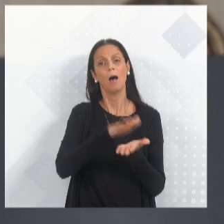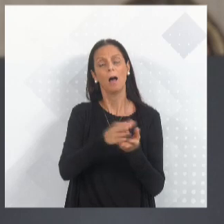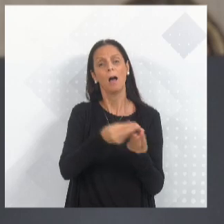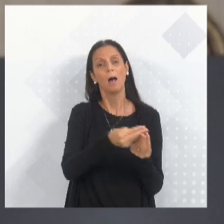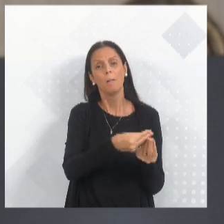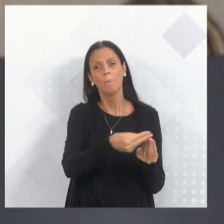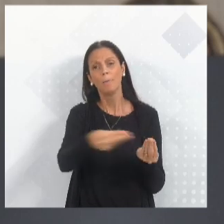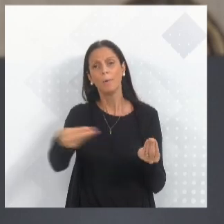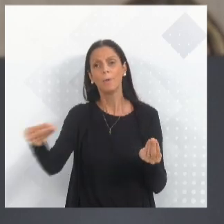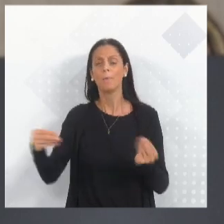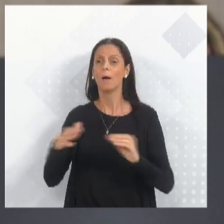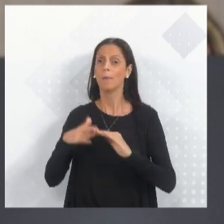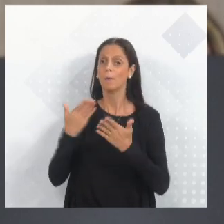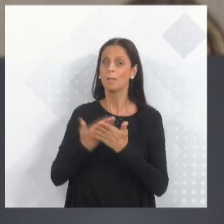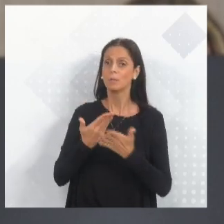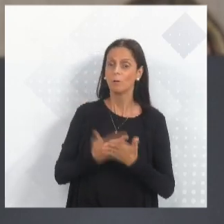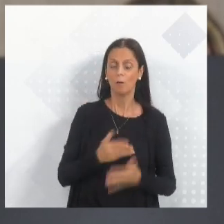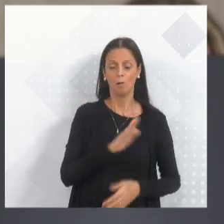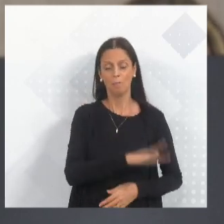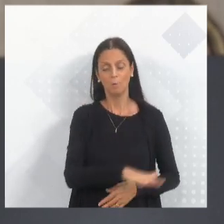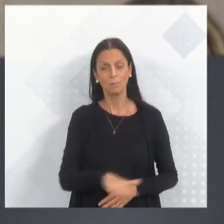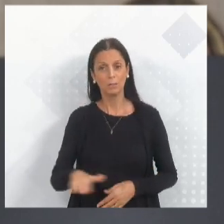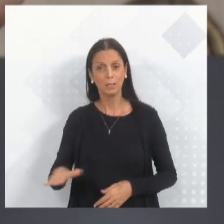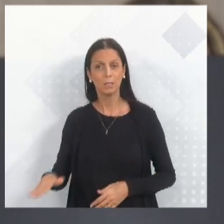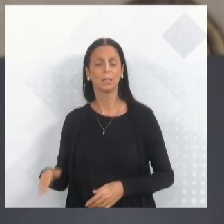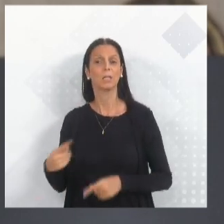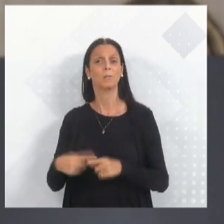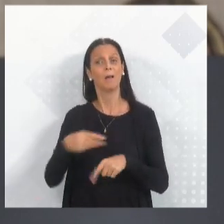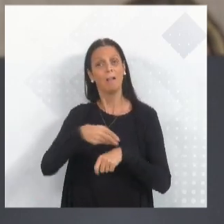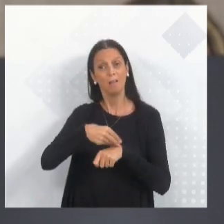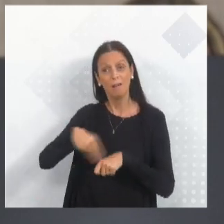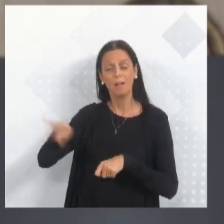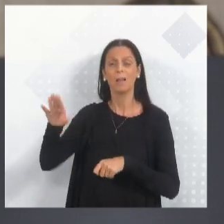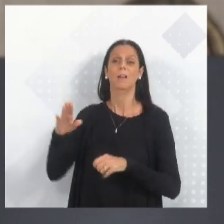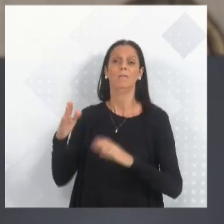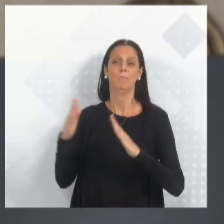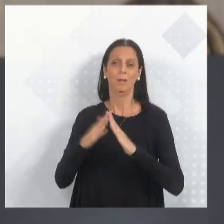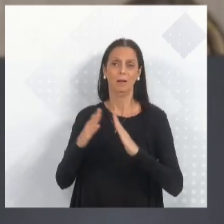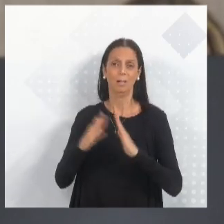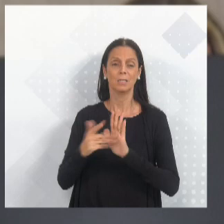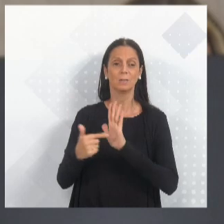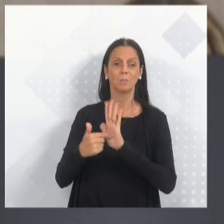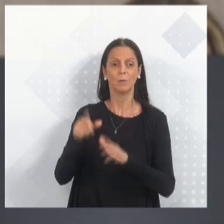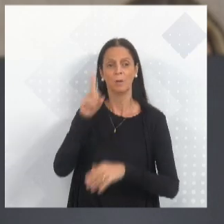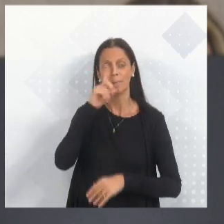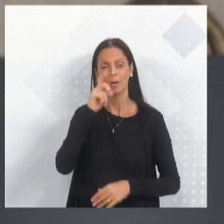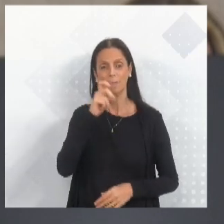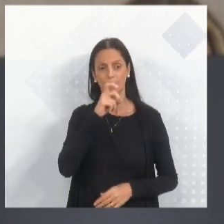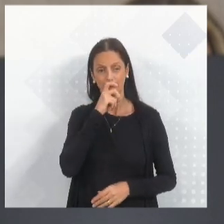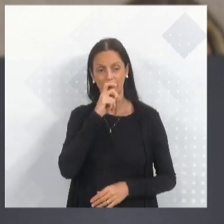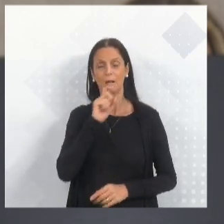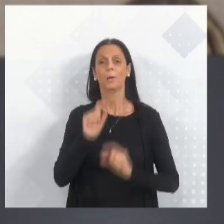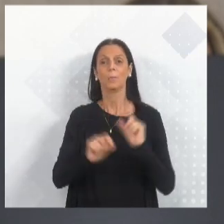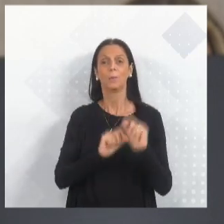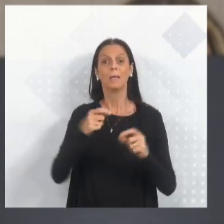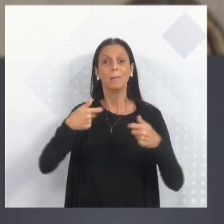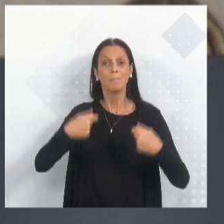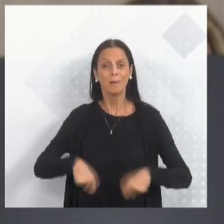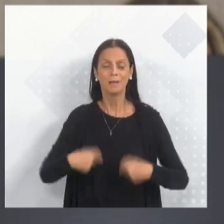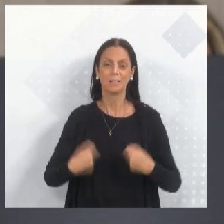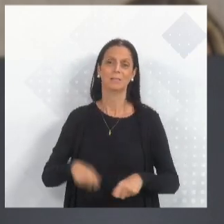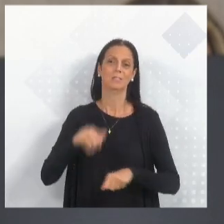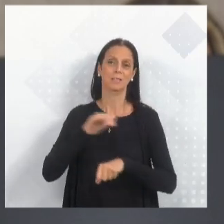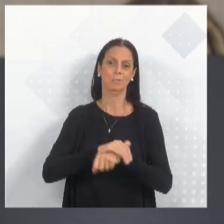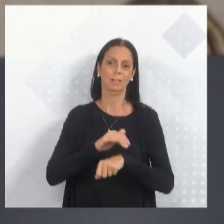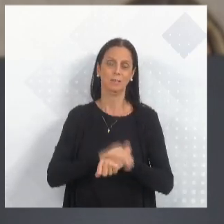colégios pras crianças nos colégios que as crianças vão levar para casa mostrar pros pais o que realmente tem que ser feito que se